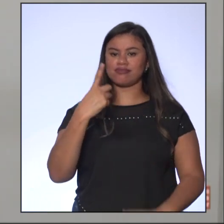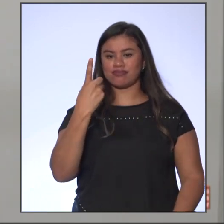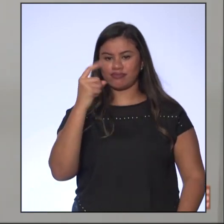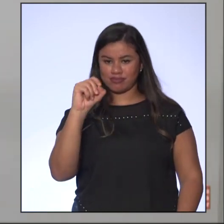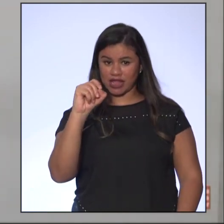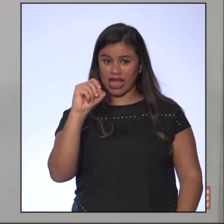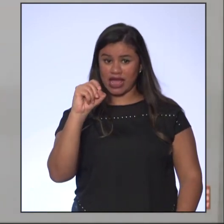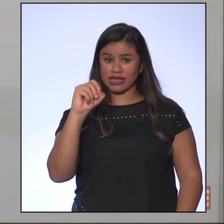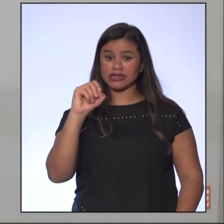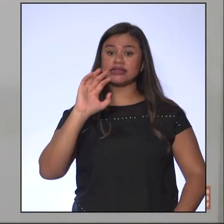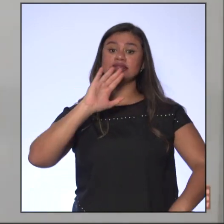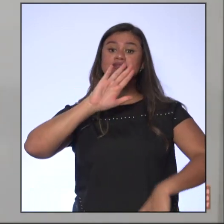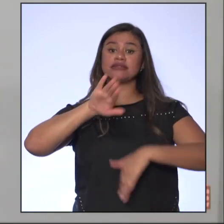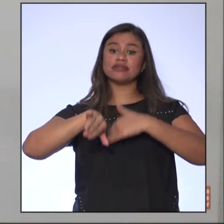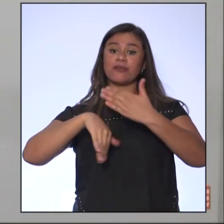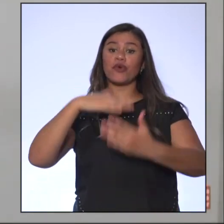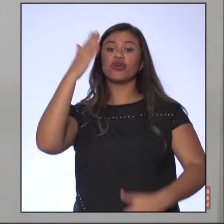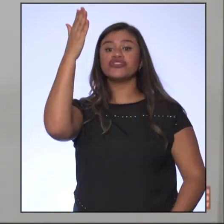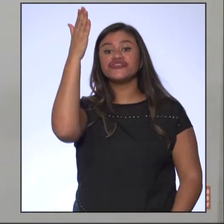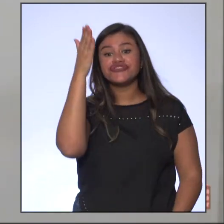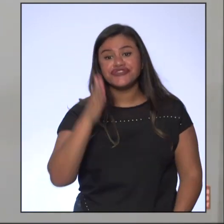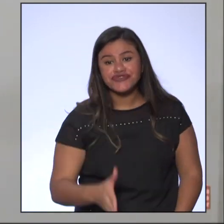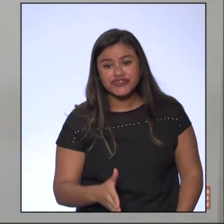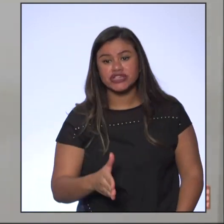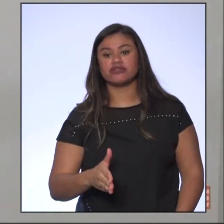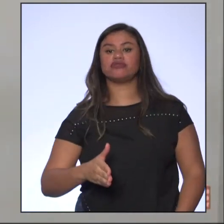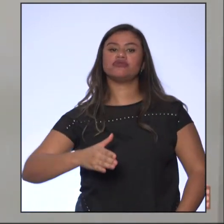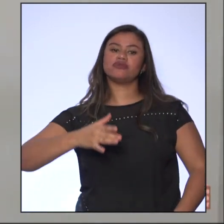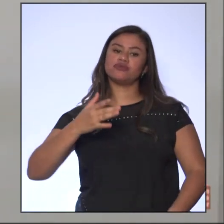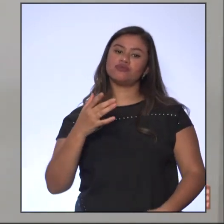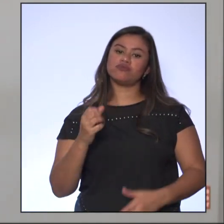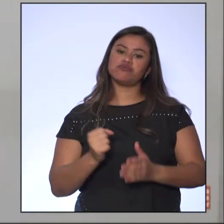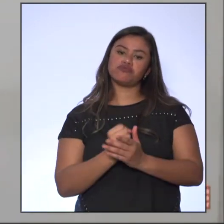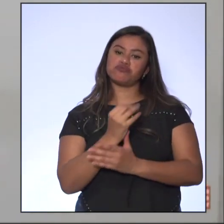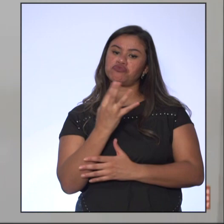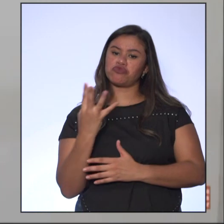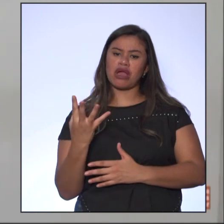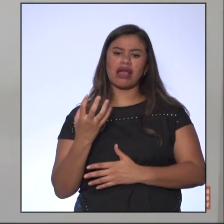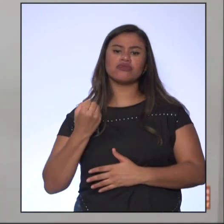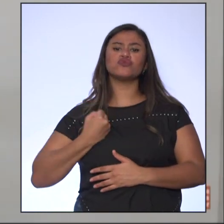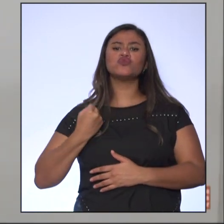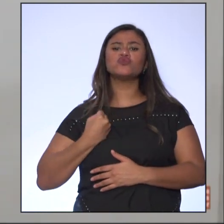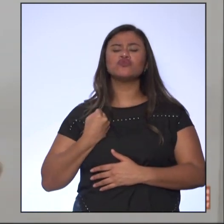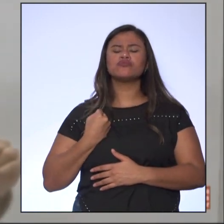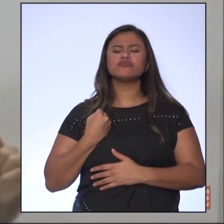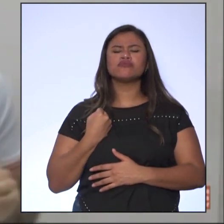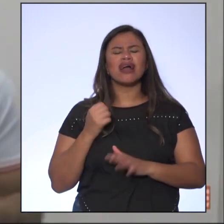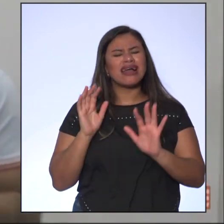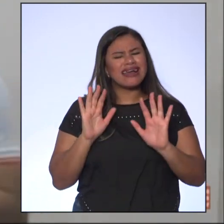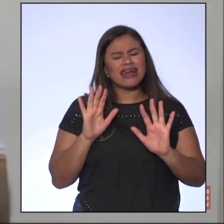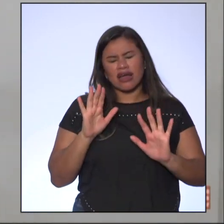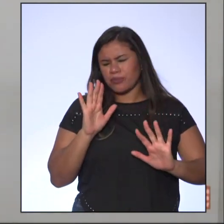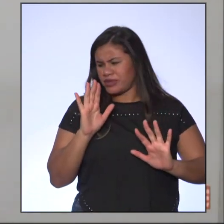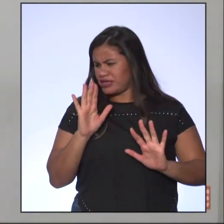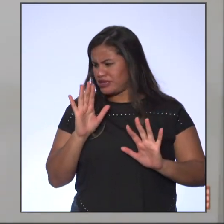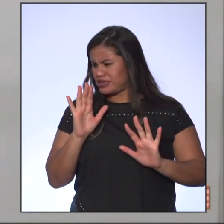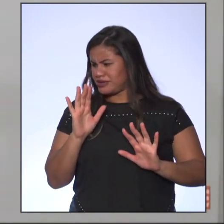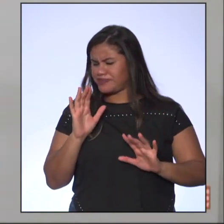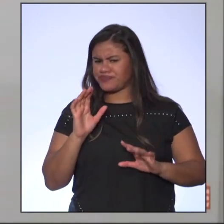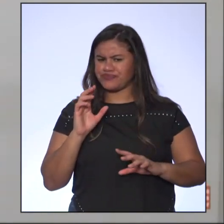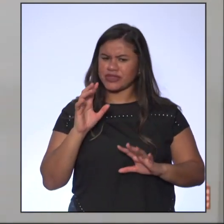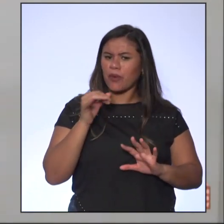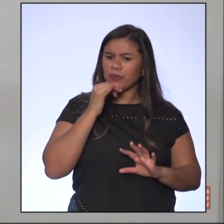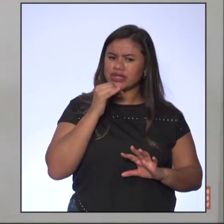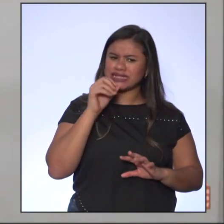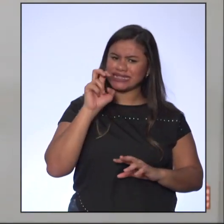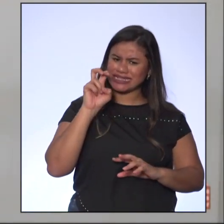pela quantidade de números, 4. Prof, deixa eu entender. Se fossem 5